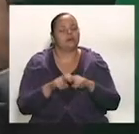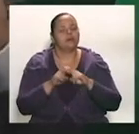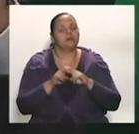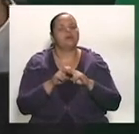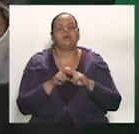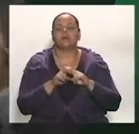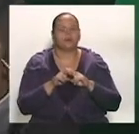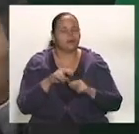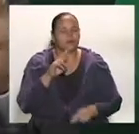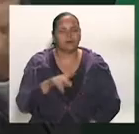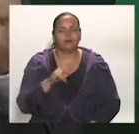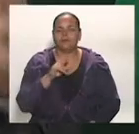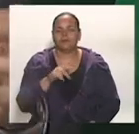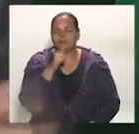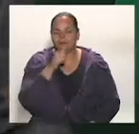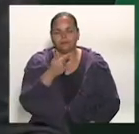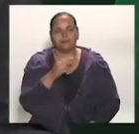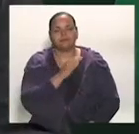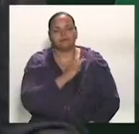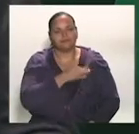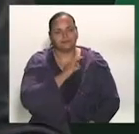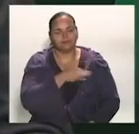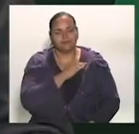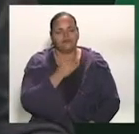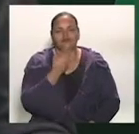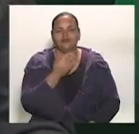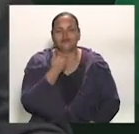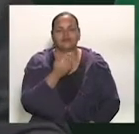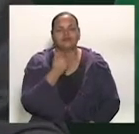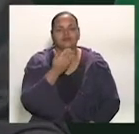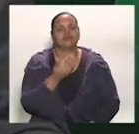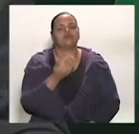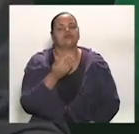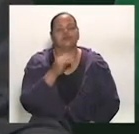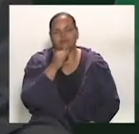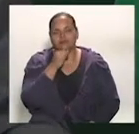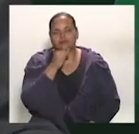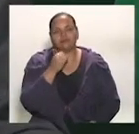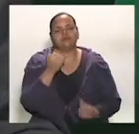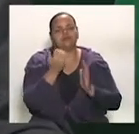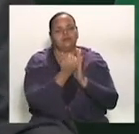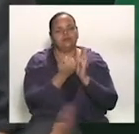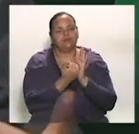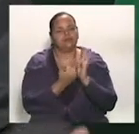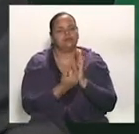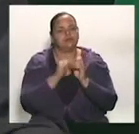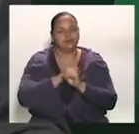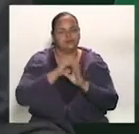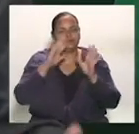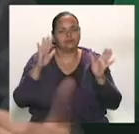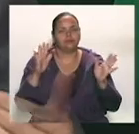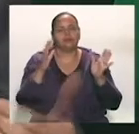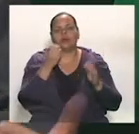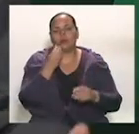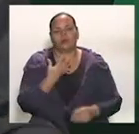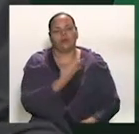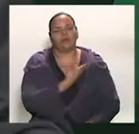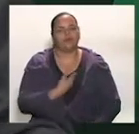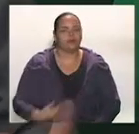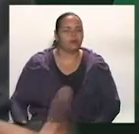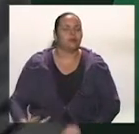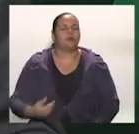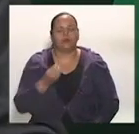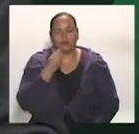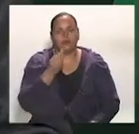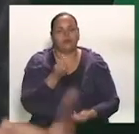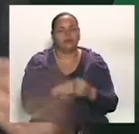do fato de que não há fiscalização. Quer dizer, não adianta você prever medidas de transparência, de boa governança,